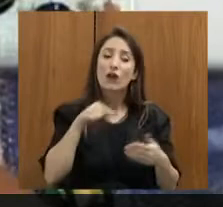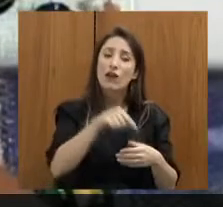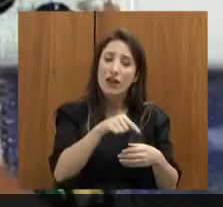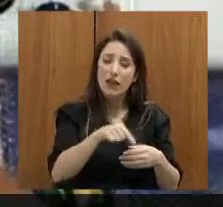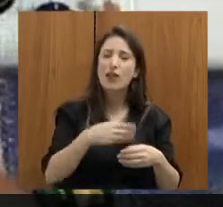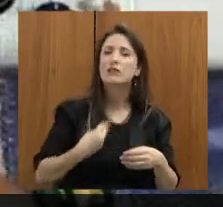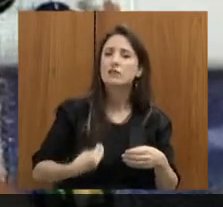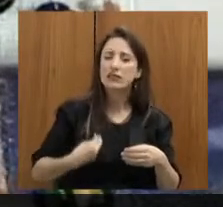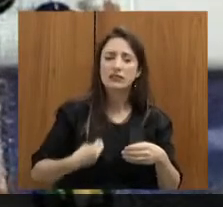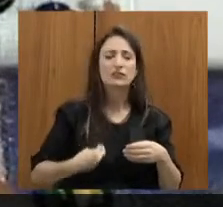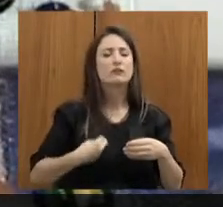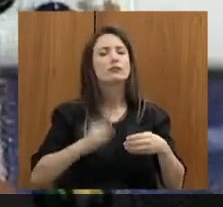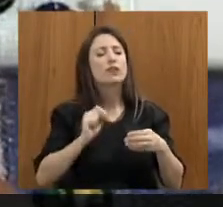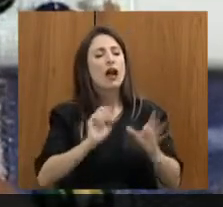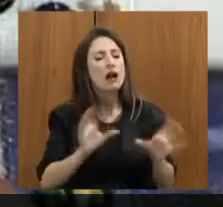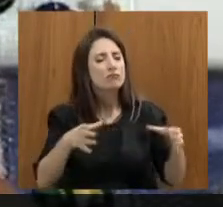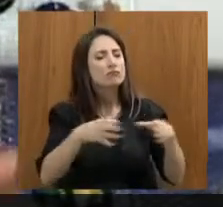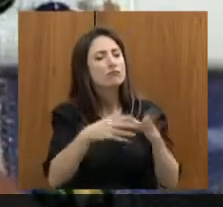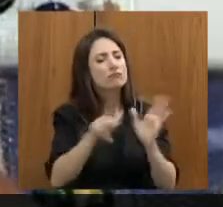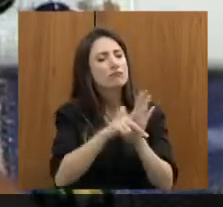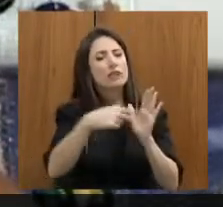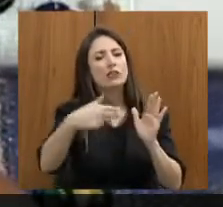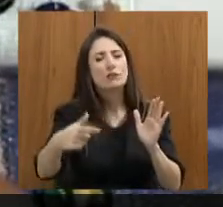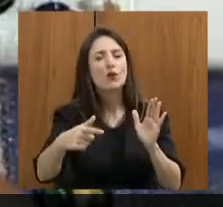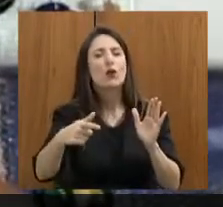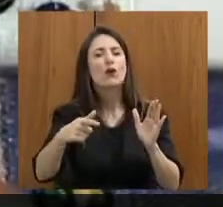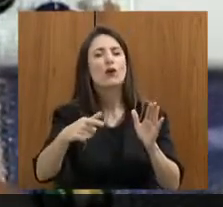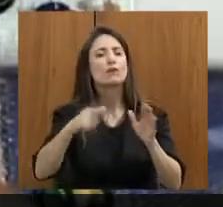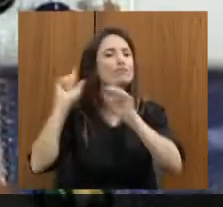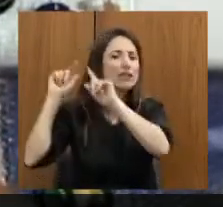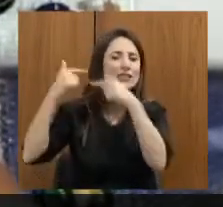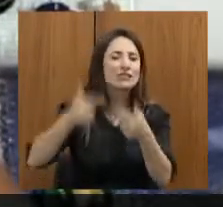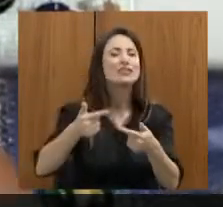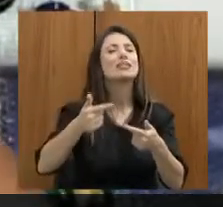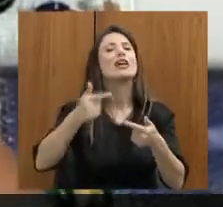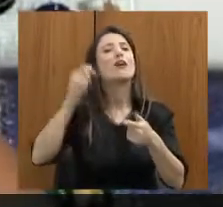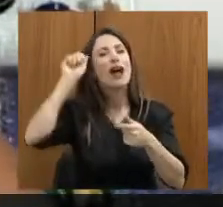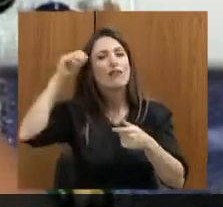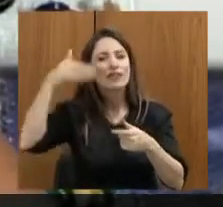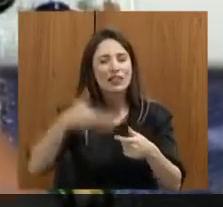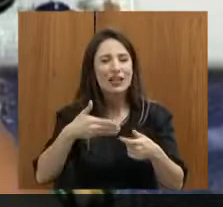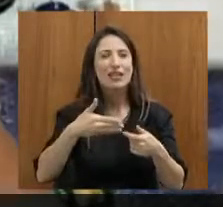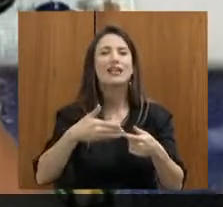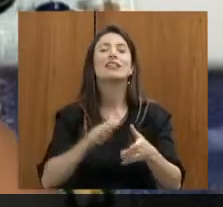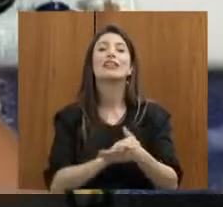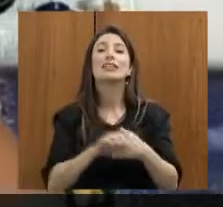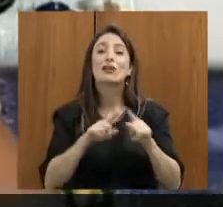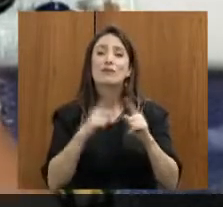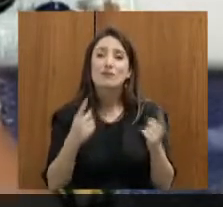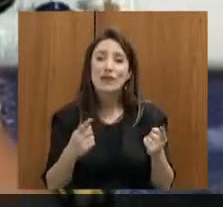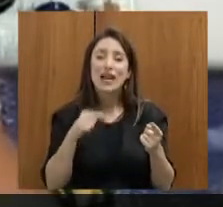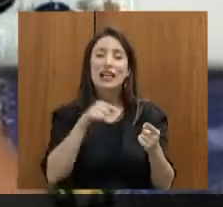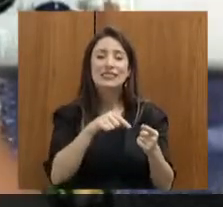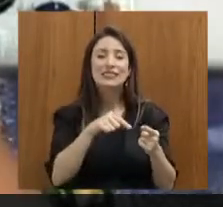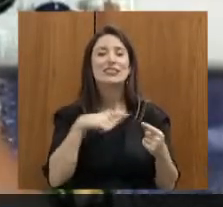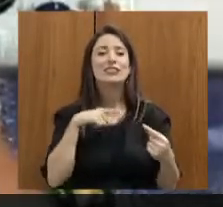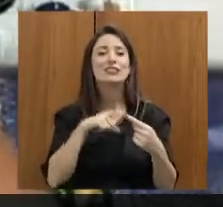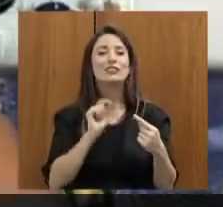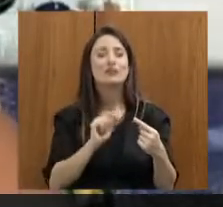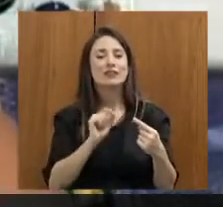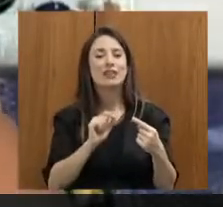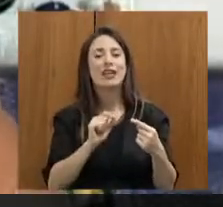obtenção do patrimônio afro-brasileiro mas só pessoalmente as políticas de patrimônio cultural não incidem diretamente sobre a garantia